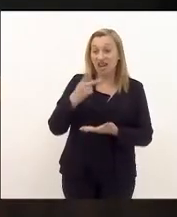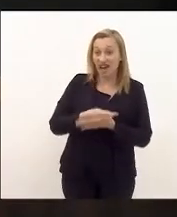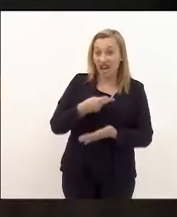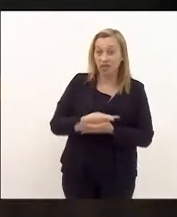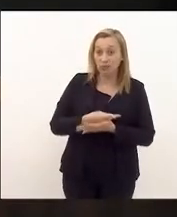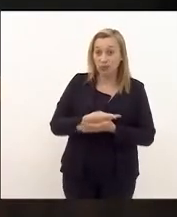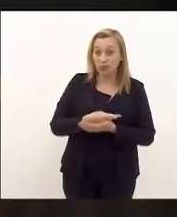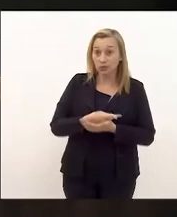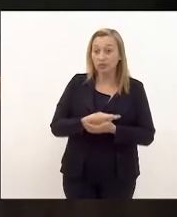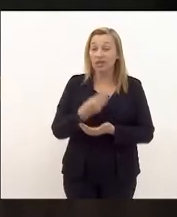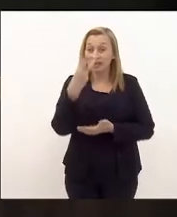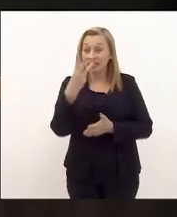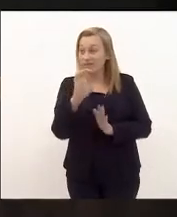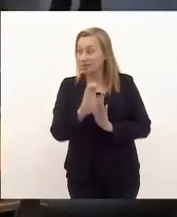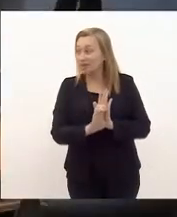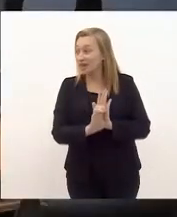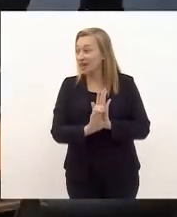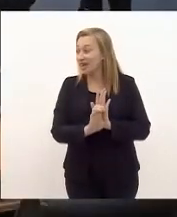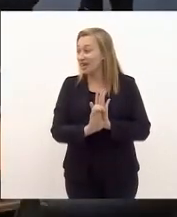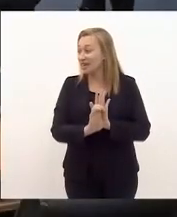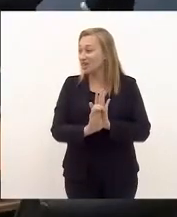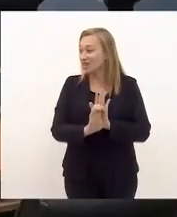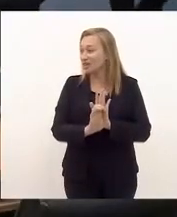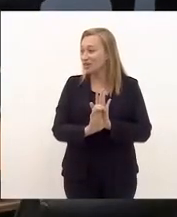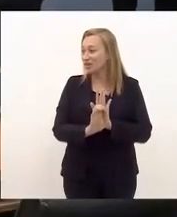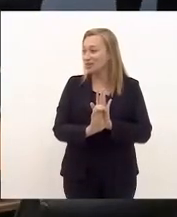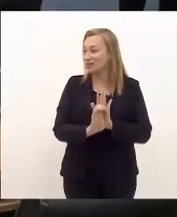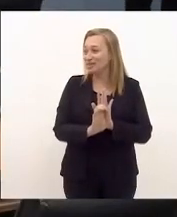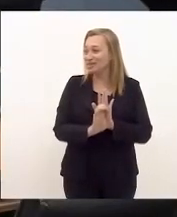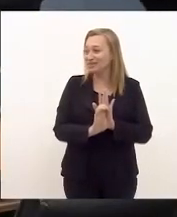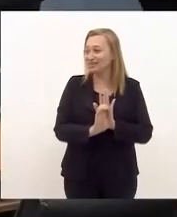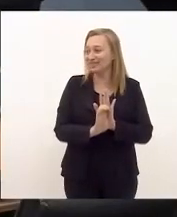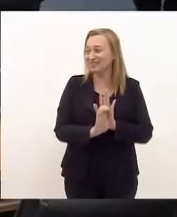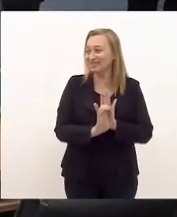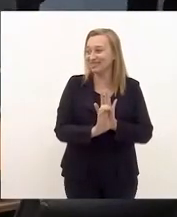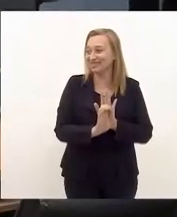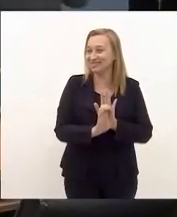recebeu 3 emendas. Desculpa, Vossa Excelência.